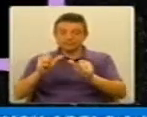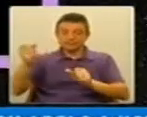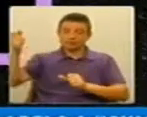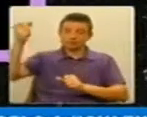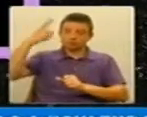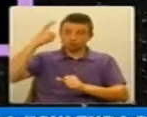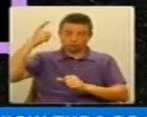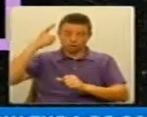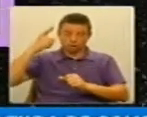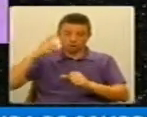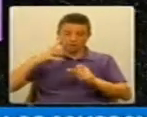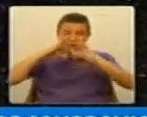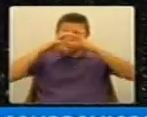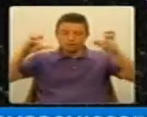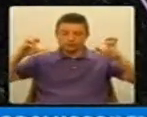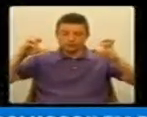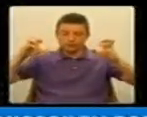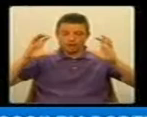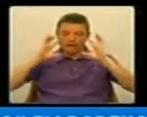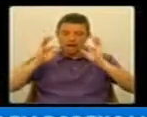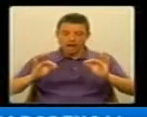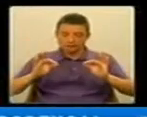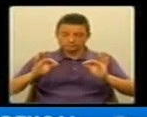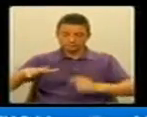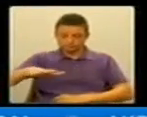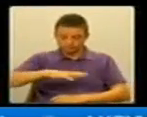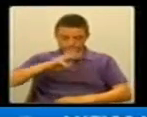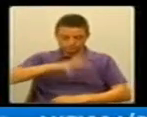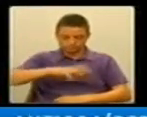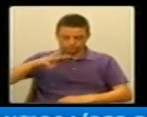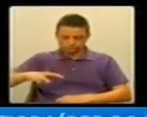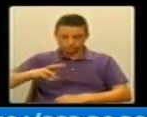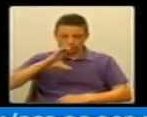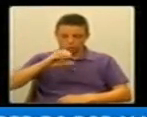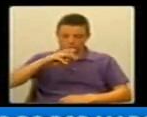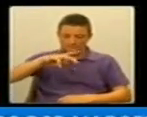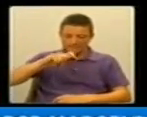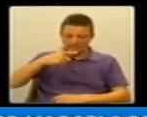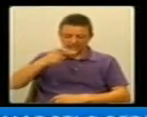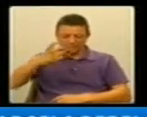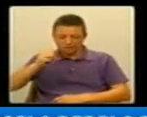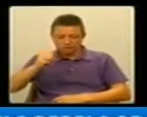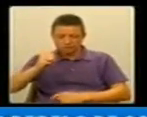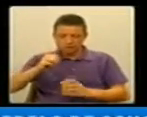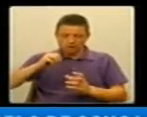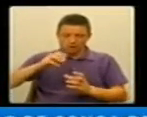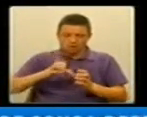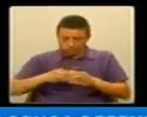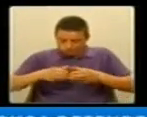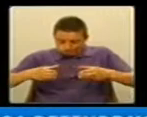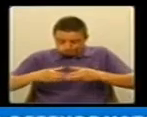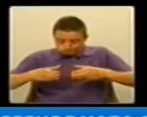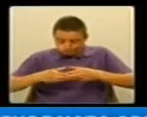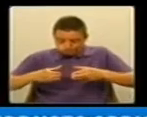Oort. A nuvem de Oort é o lar, digamos assim, de milhares de milhões de cometas. A nuvem de Oort é uma grande bolha que está mesmo